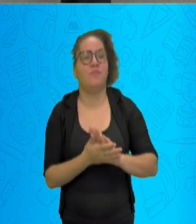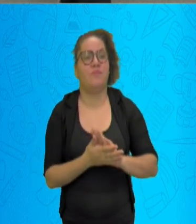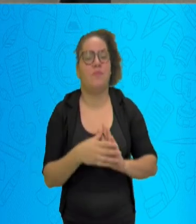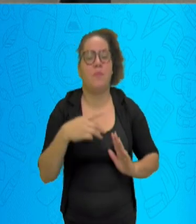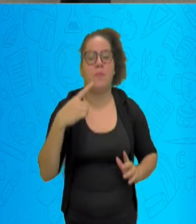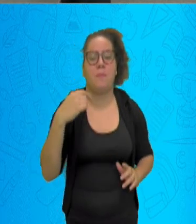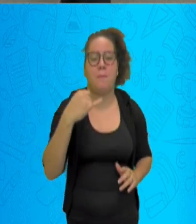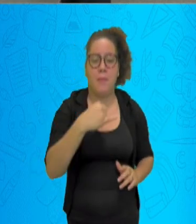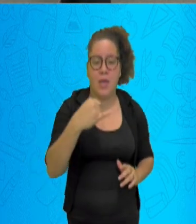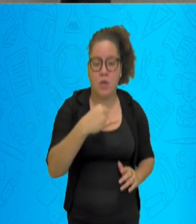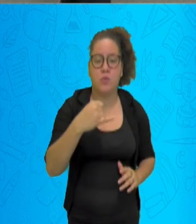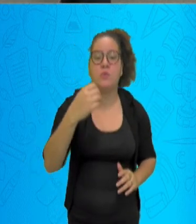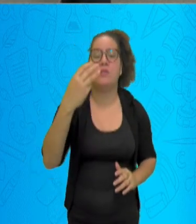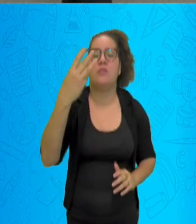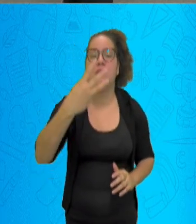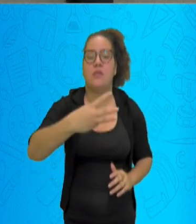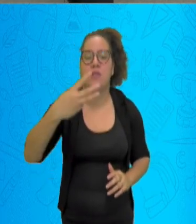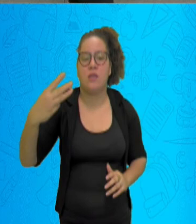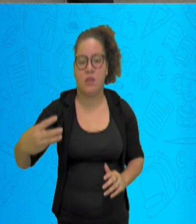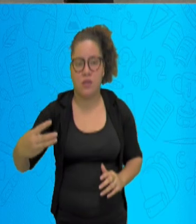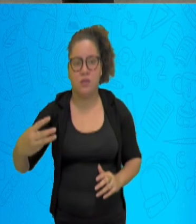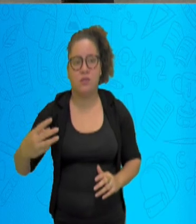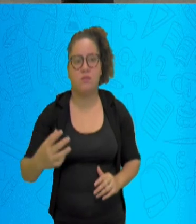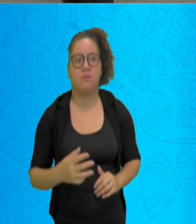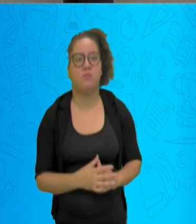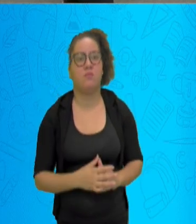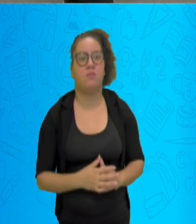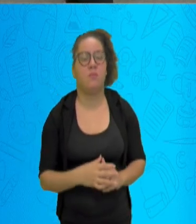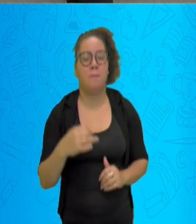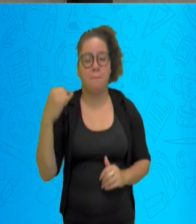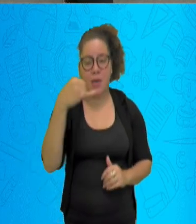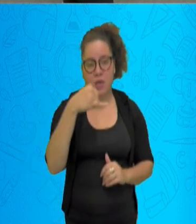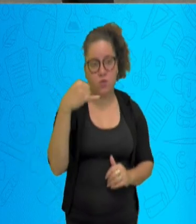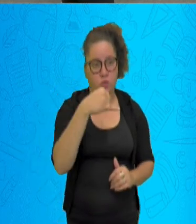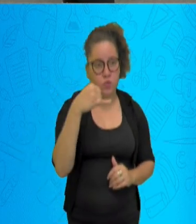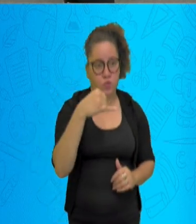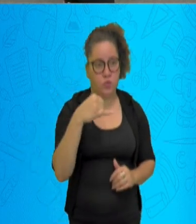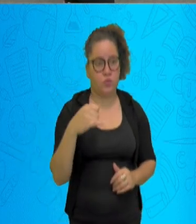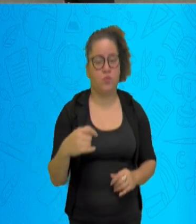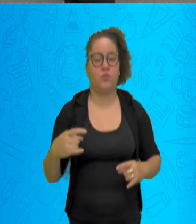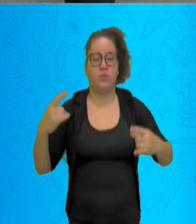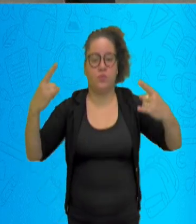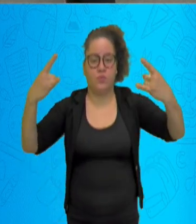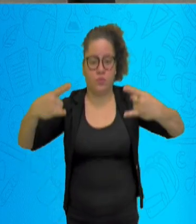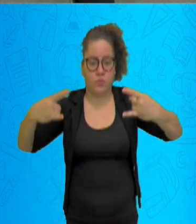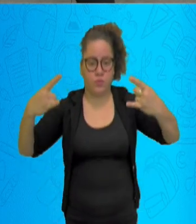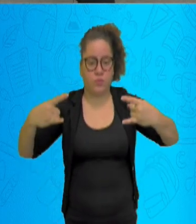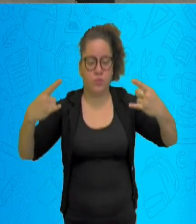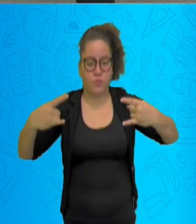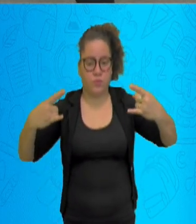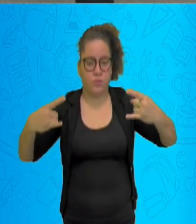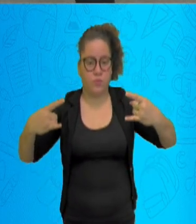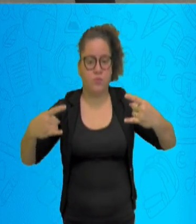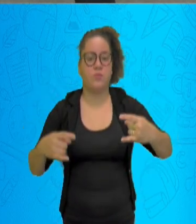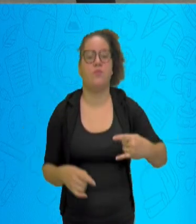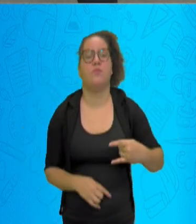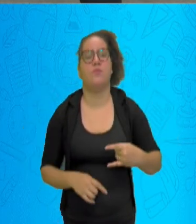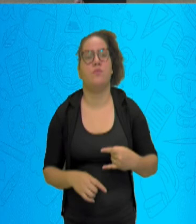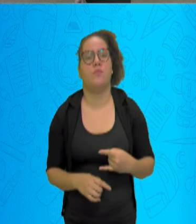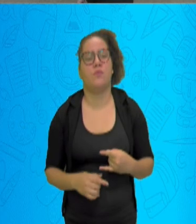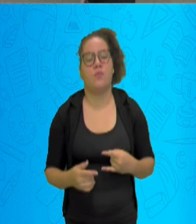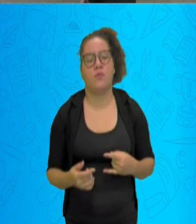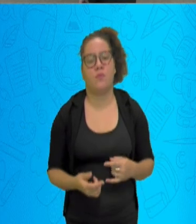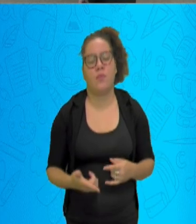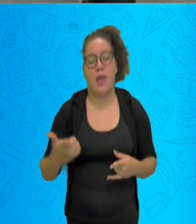ficar menos 33. Ó, menos. Vou abrir aqui o colchete. Vou